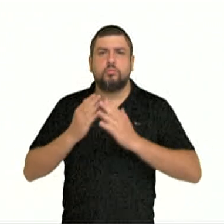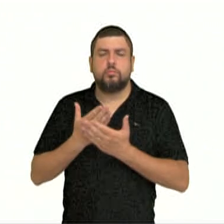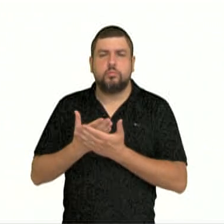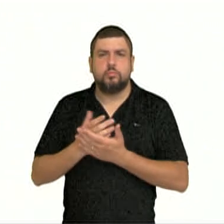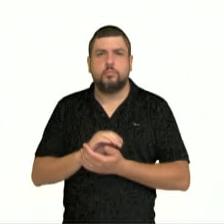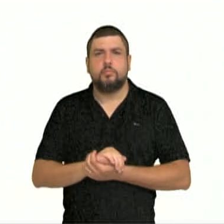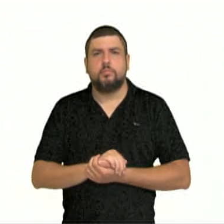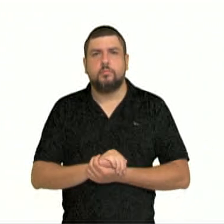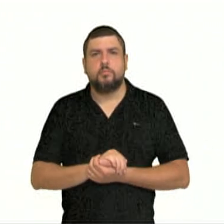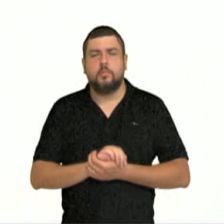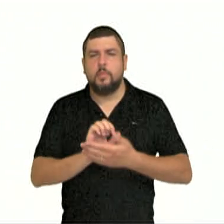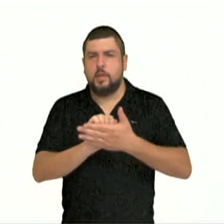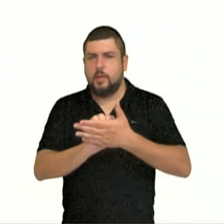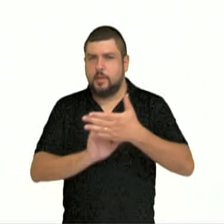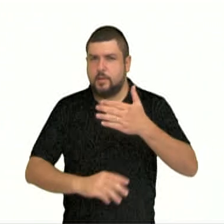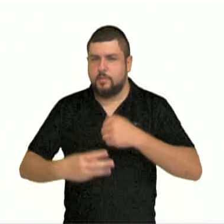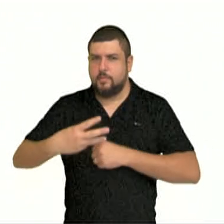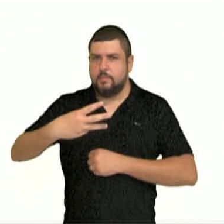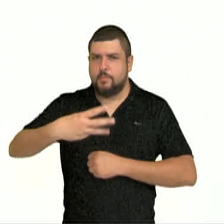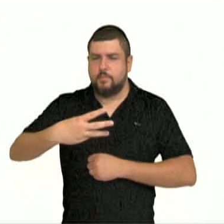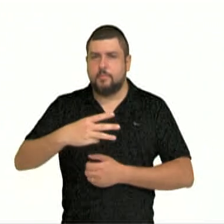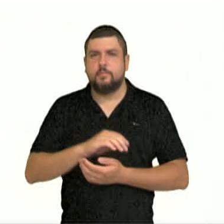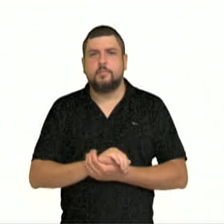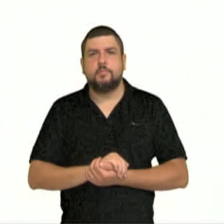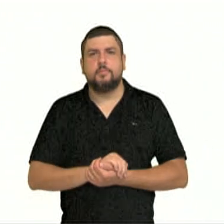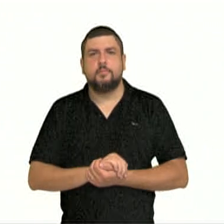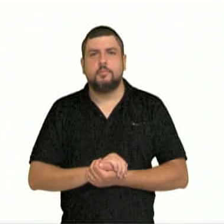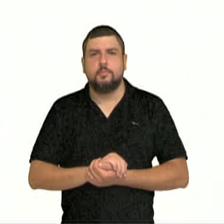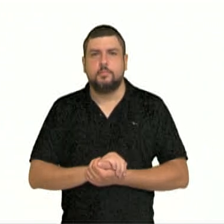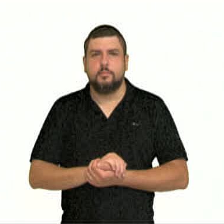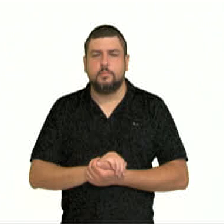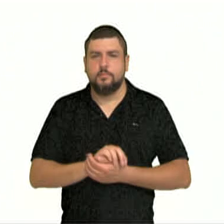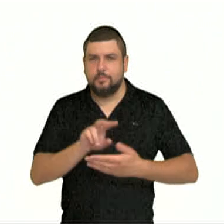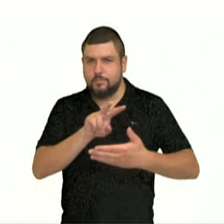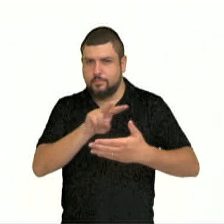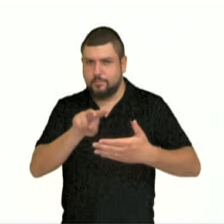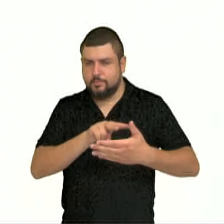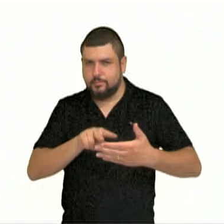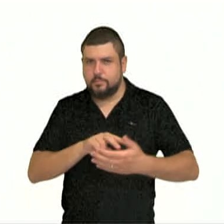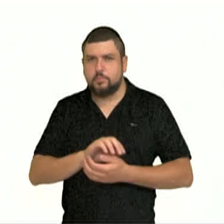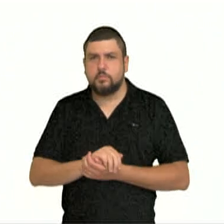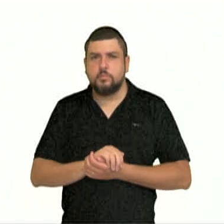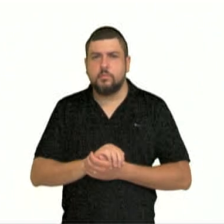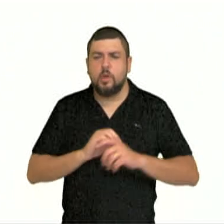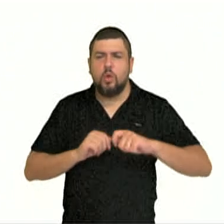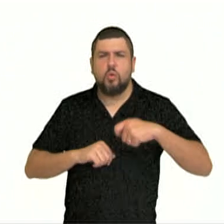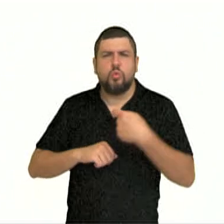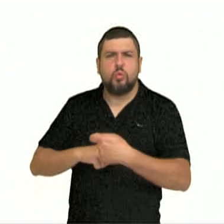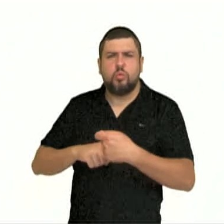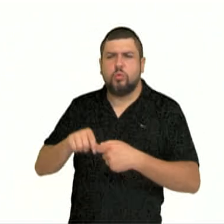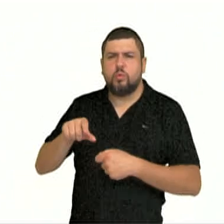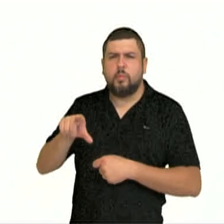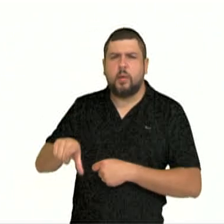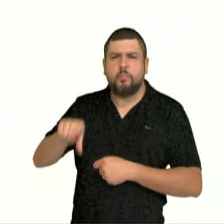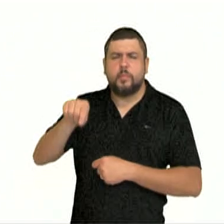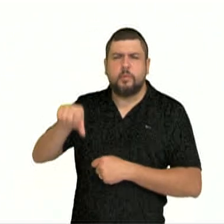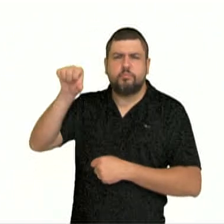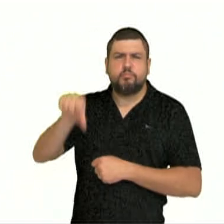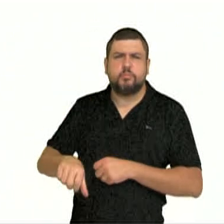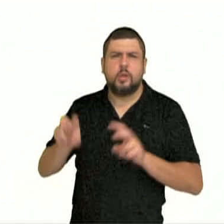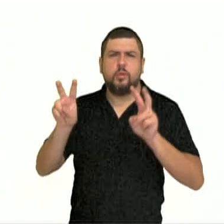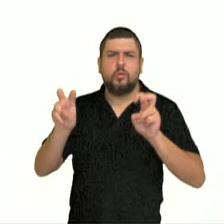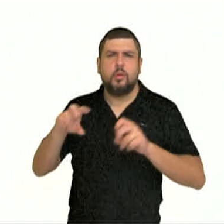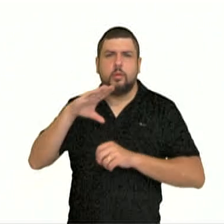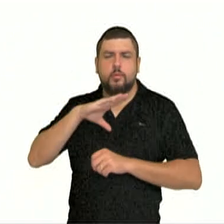Atividade 3, claro. Releia. A despeito da péssima escolha do título em português,